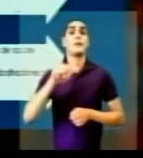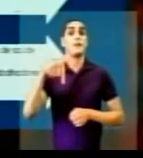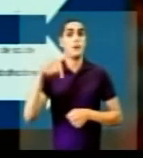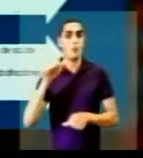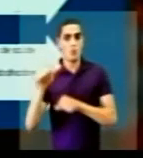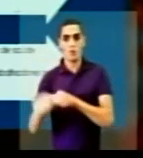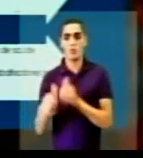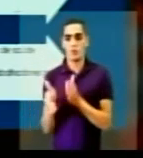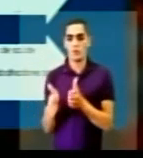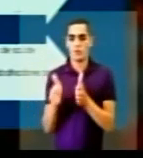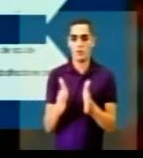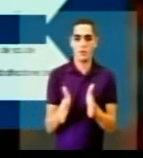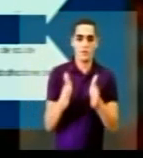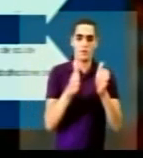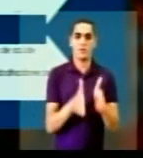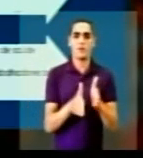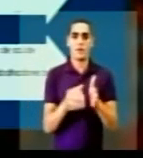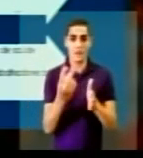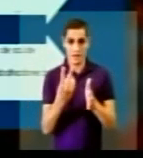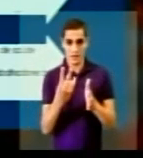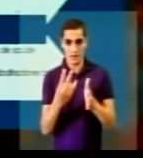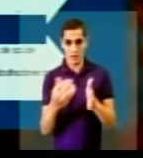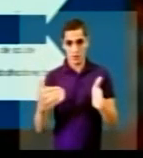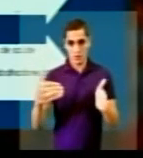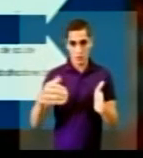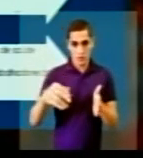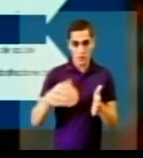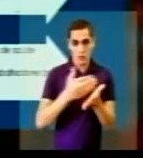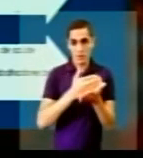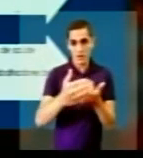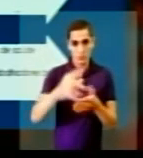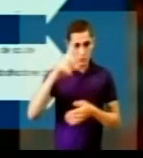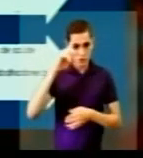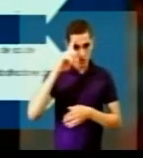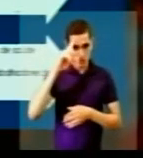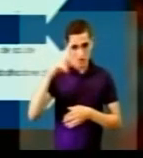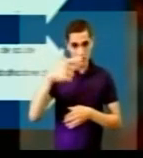fase 2, que foi do dia 27 ao dia